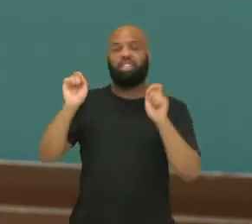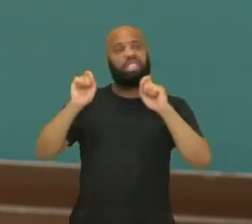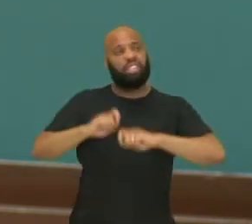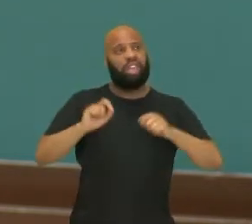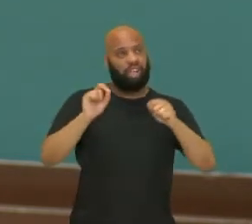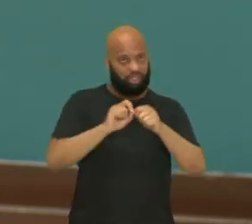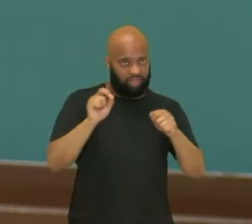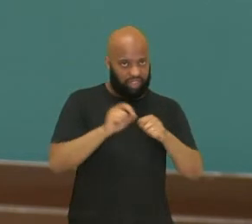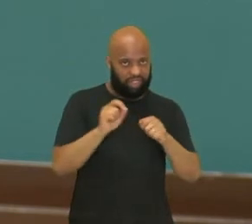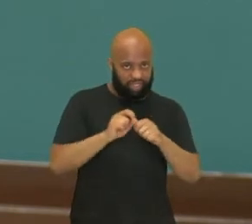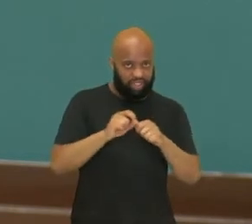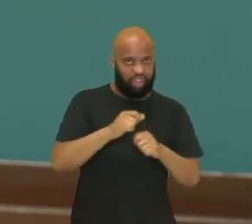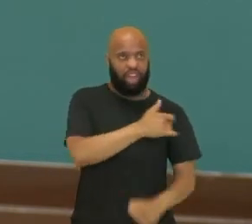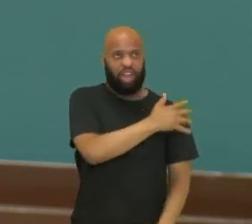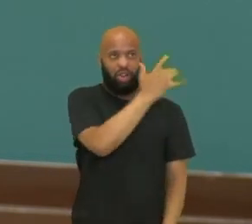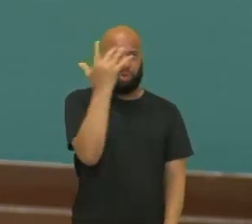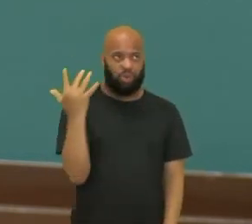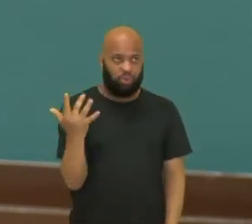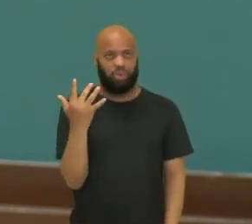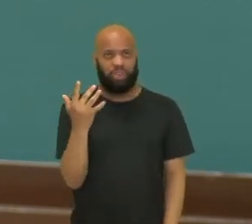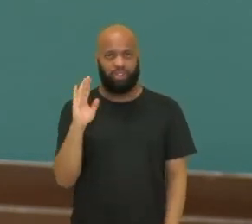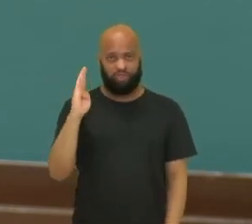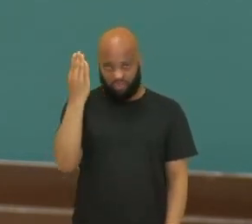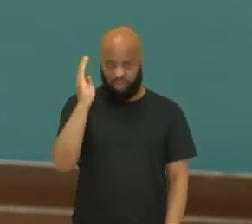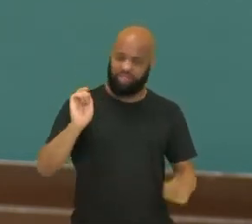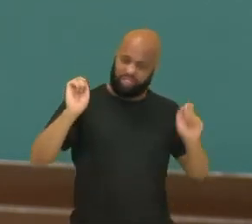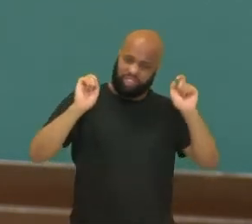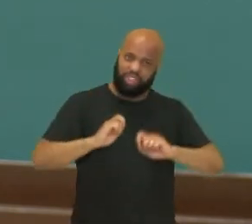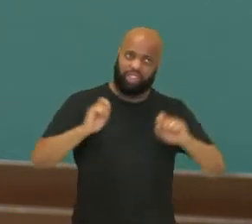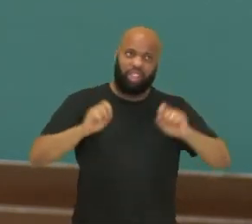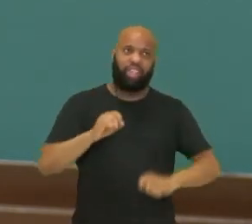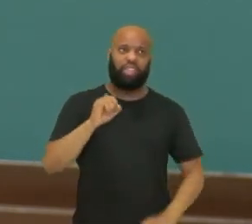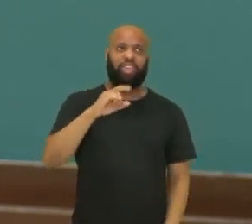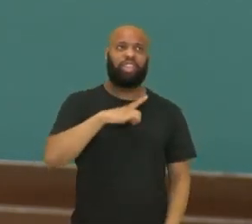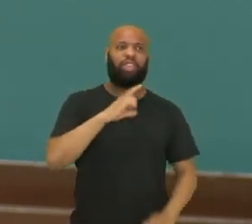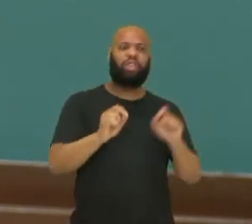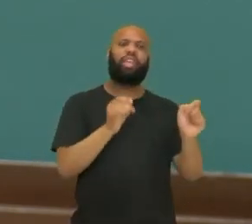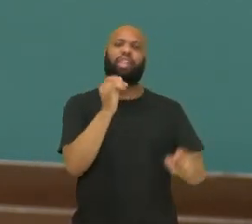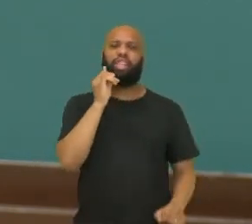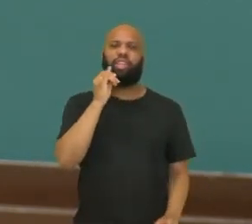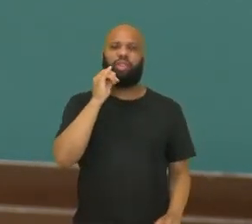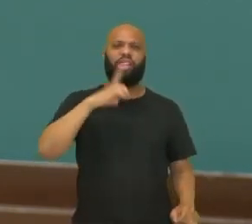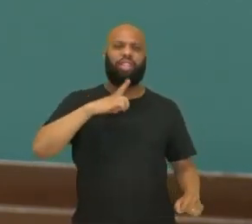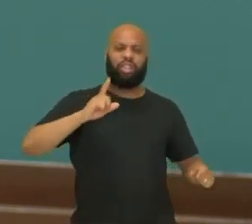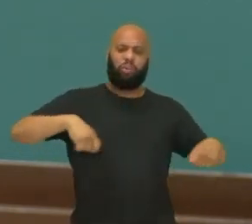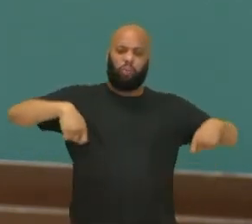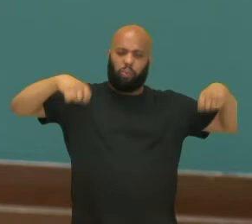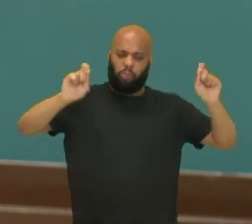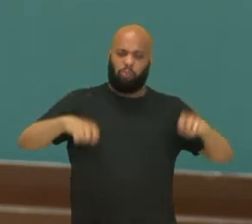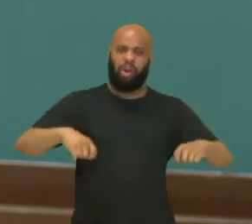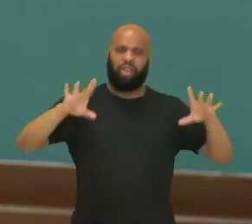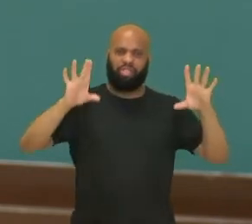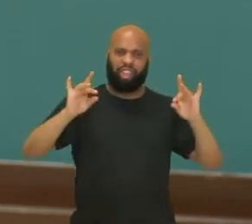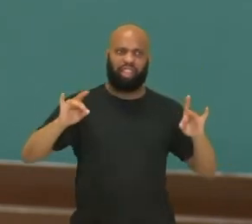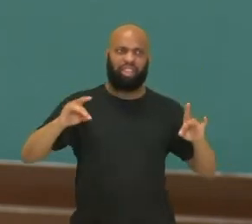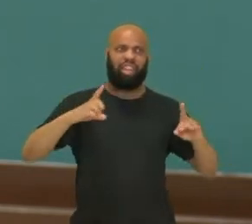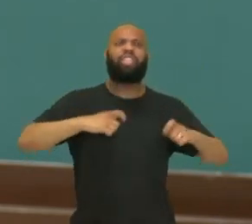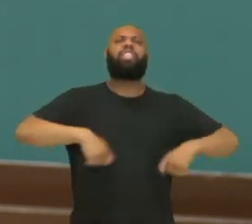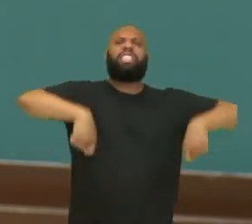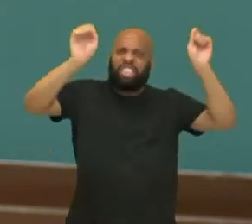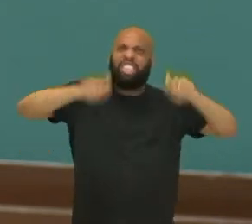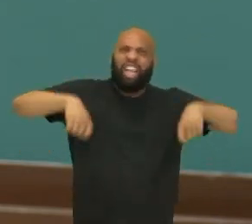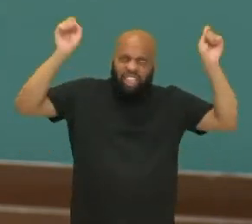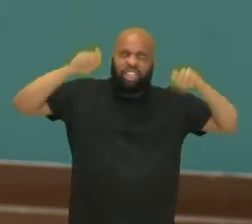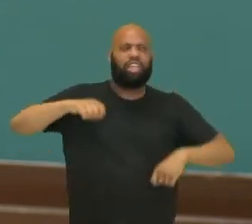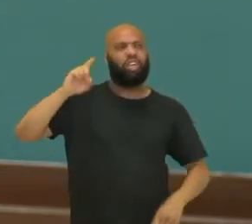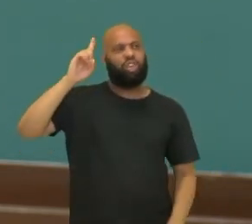produzir arco-íris artificialmente? Dá, né? Se você pegar um pano úmido, pessoal, e bater no dia ensolarado,